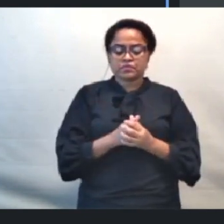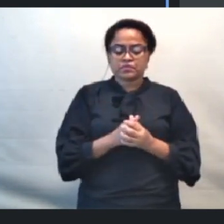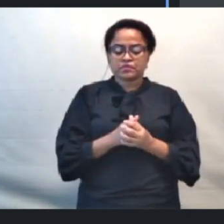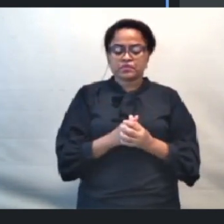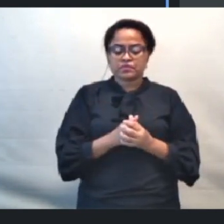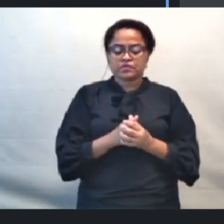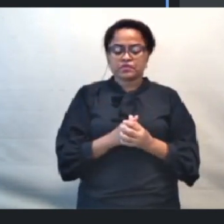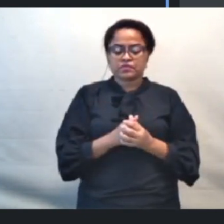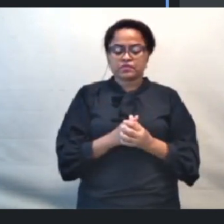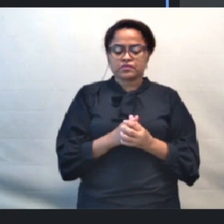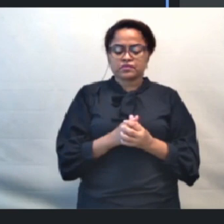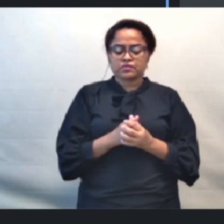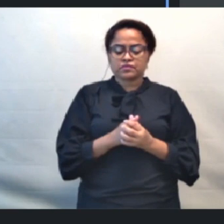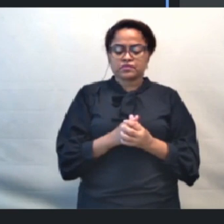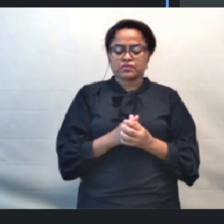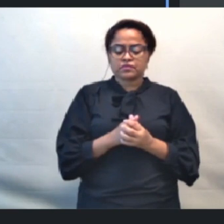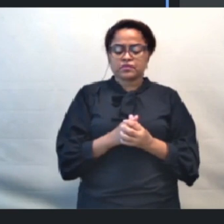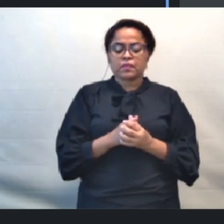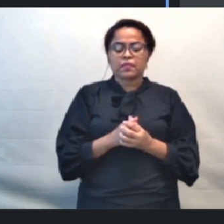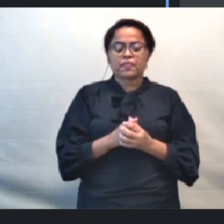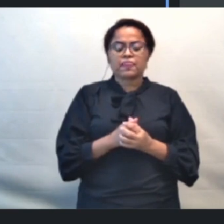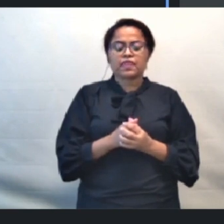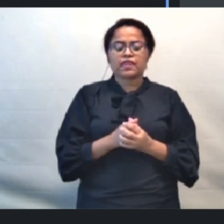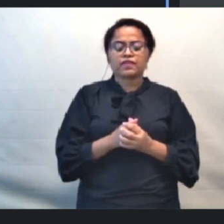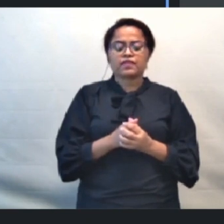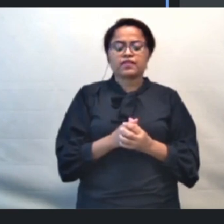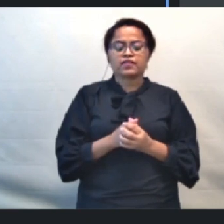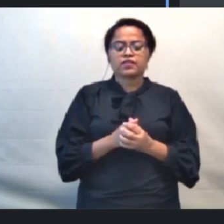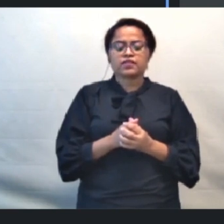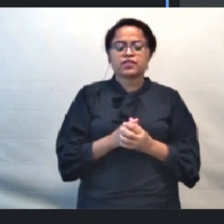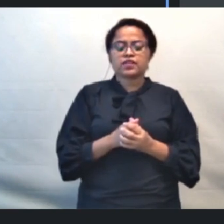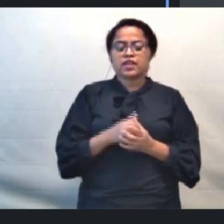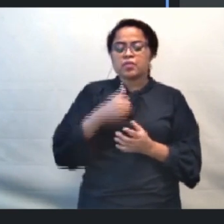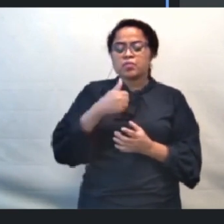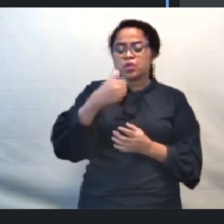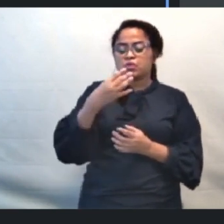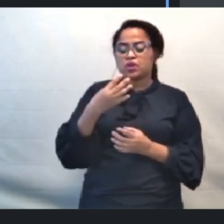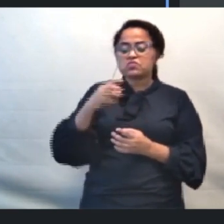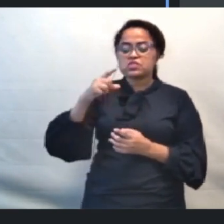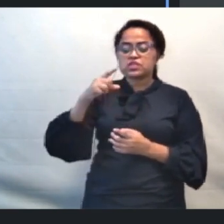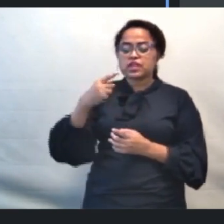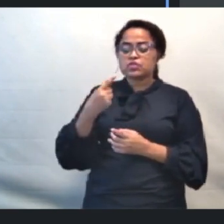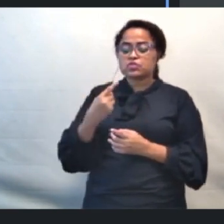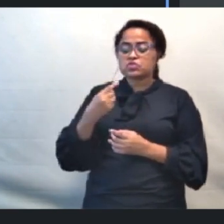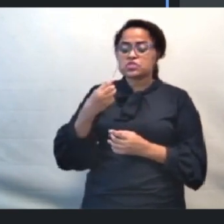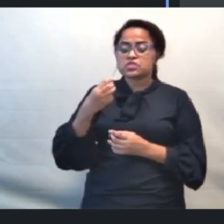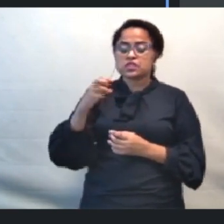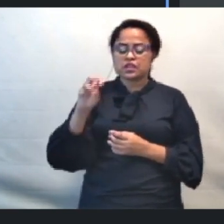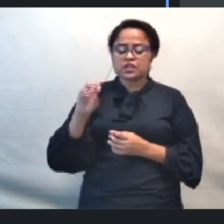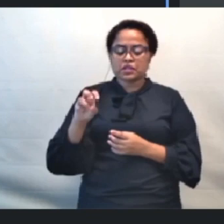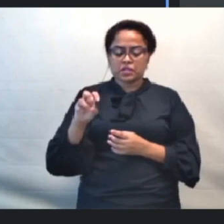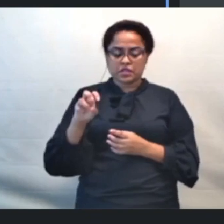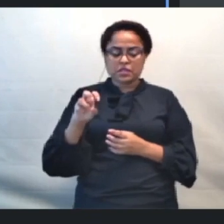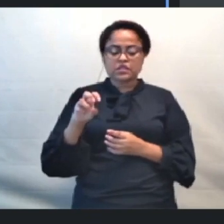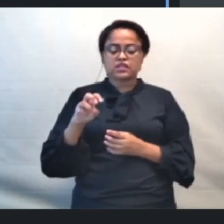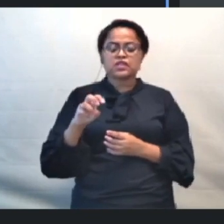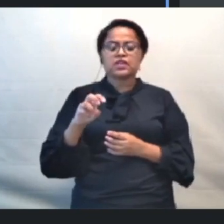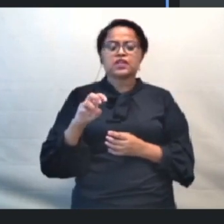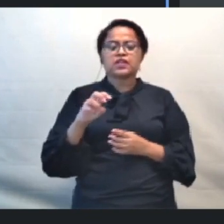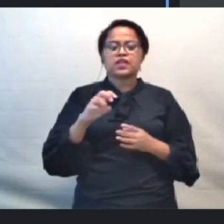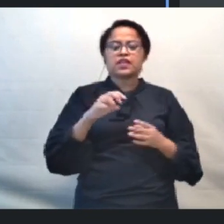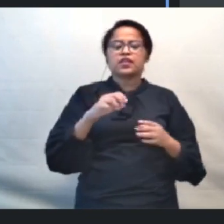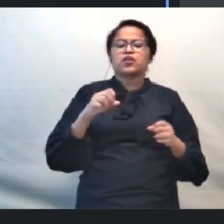Na página da prefeitura, nós temos 1.415 empreendimentos com orçamento participativo concluídos,